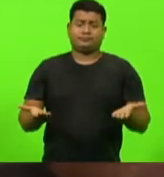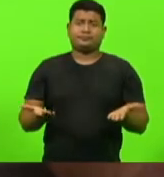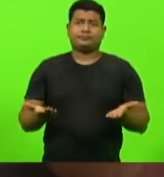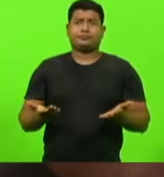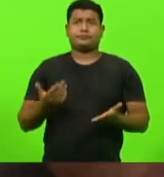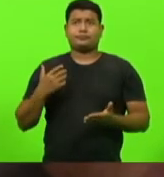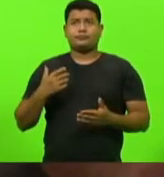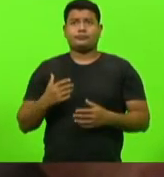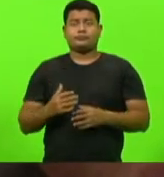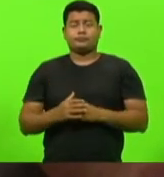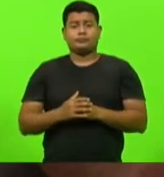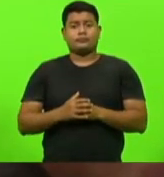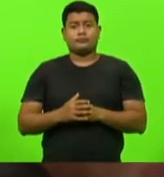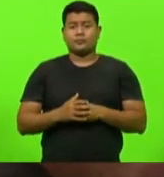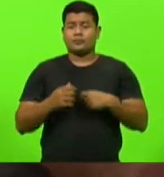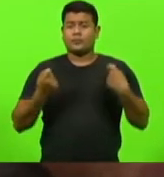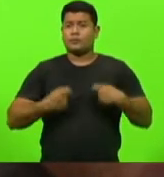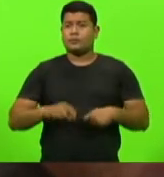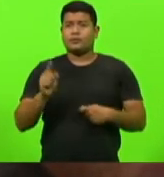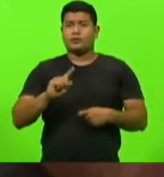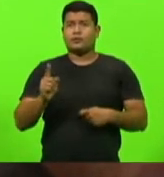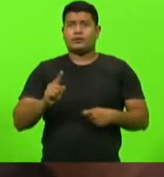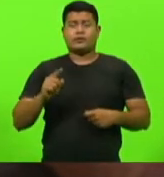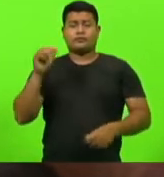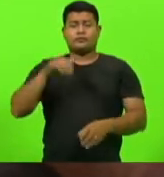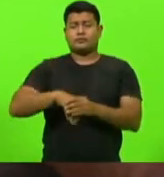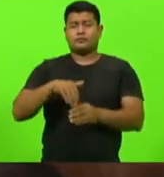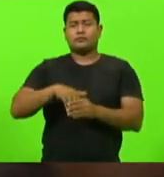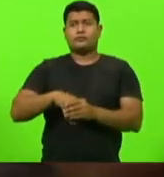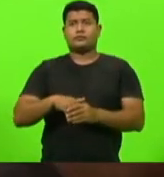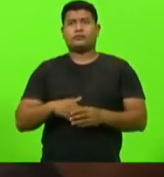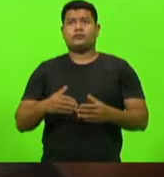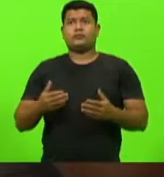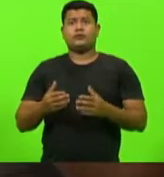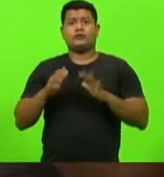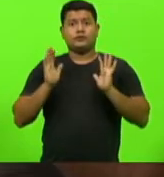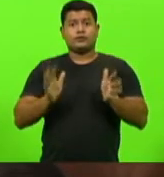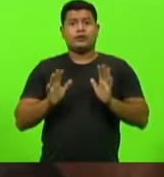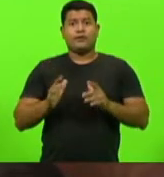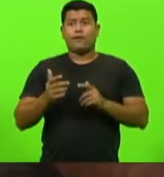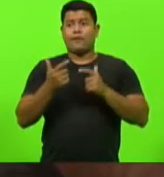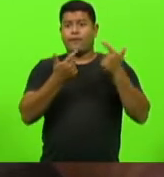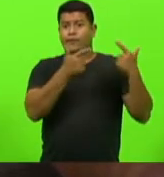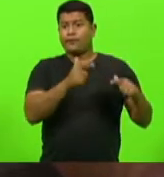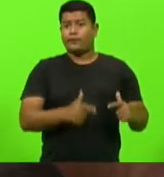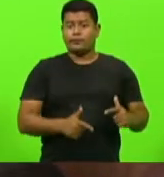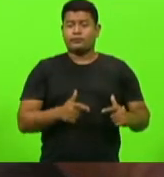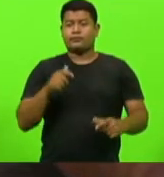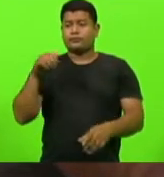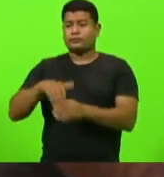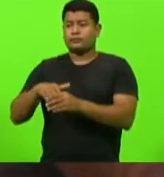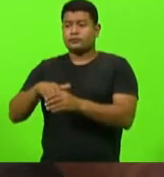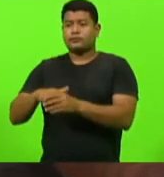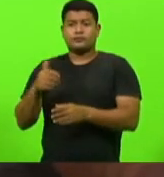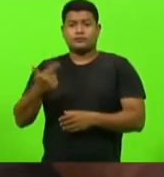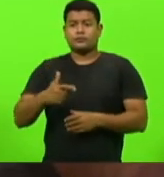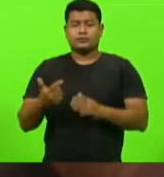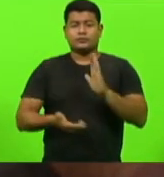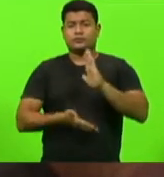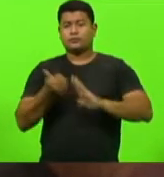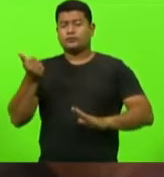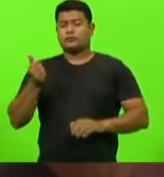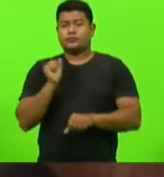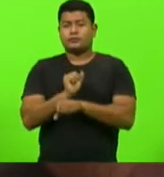ausência dele, não deveria nem ser colocado em votação, já que em outras oportunidades não foi colocado em votação, foi retirado, foi